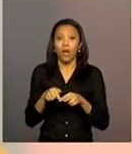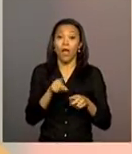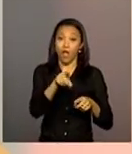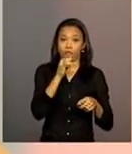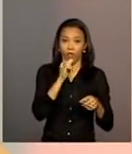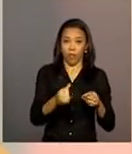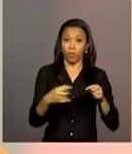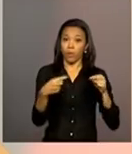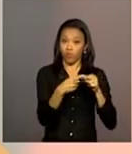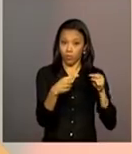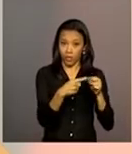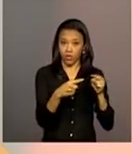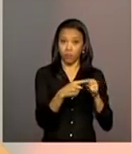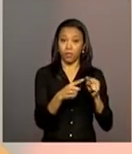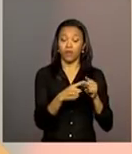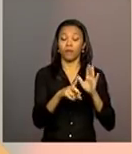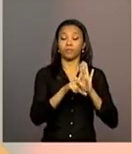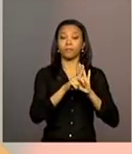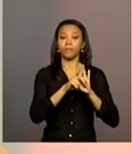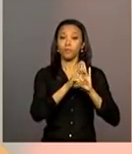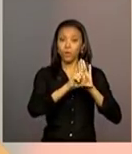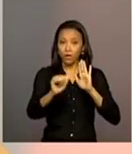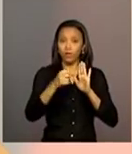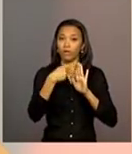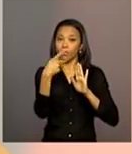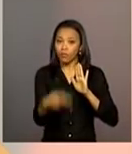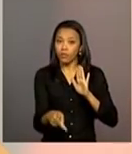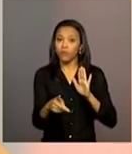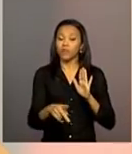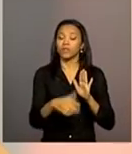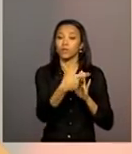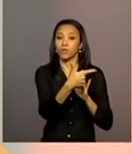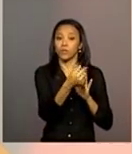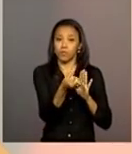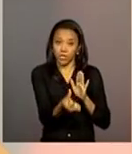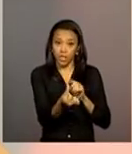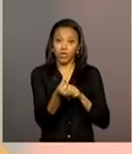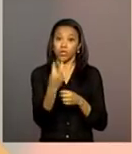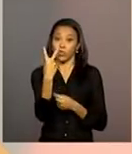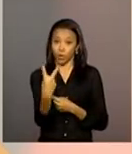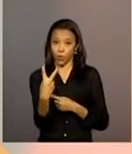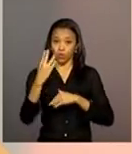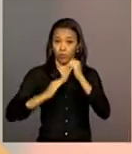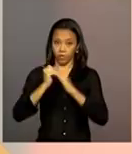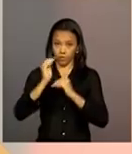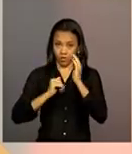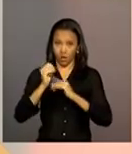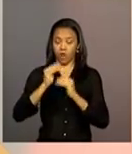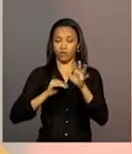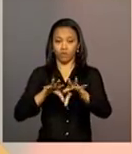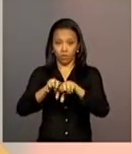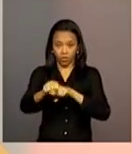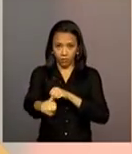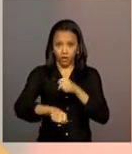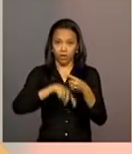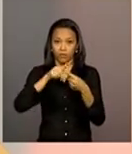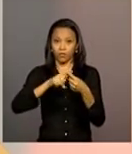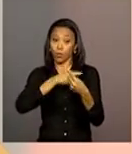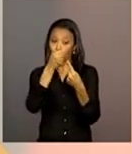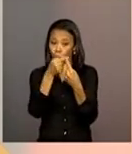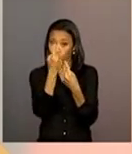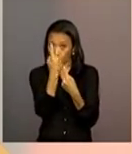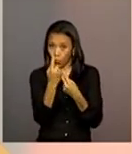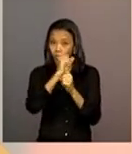NOB RH em 2006 e é constituída de dois técnicos de nível superior sendo um